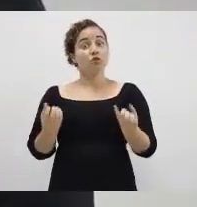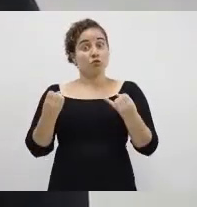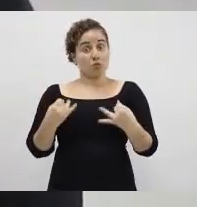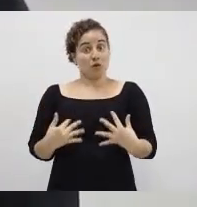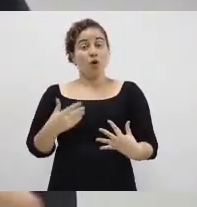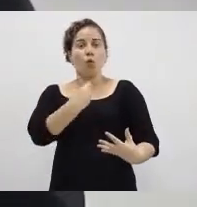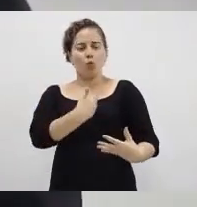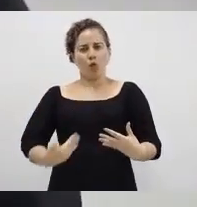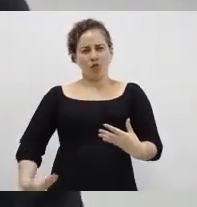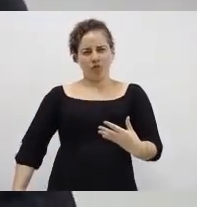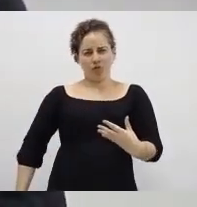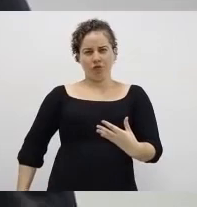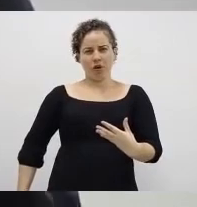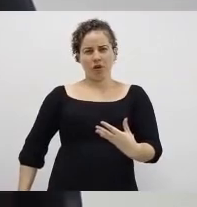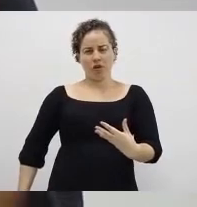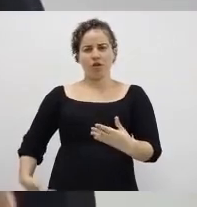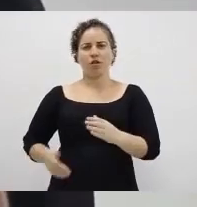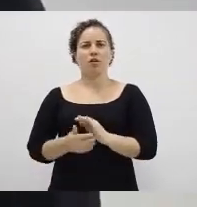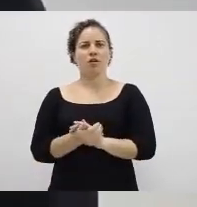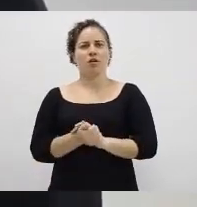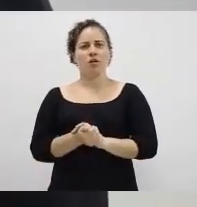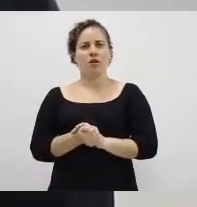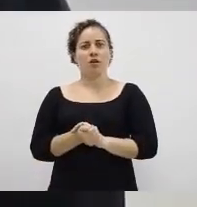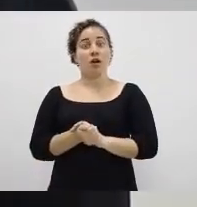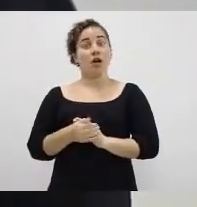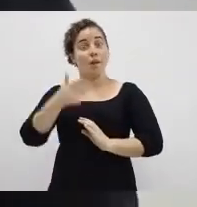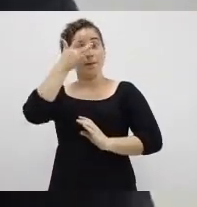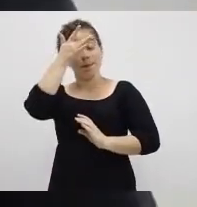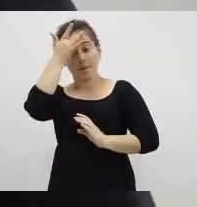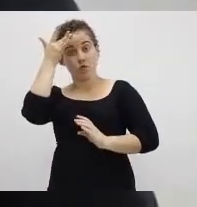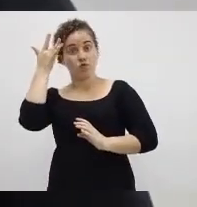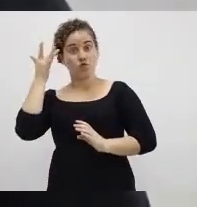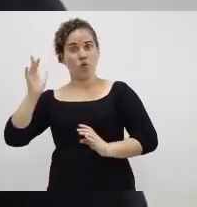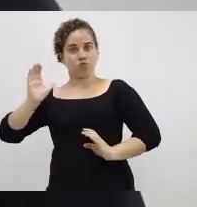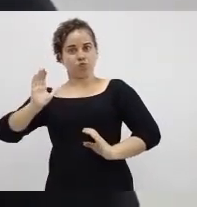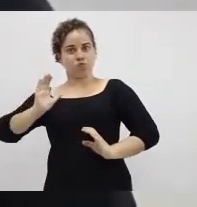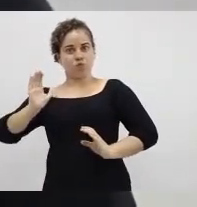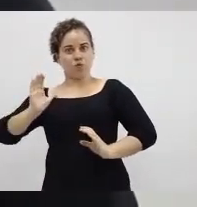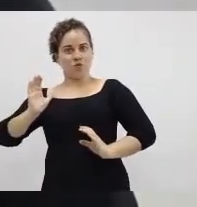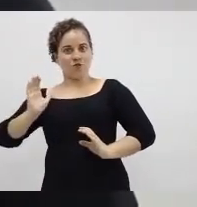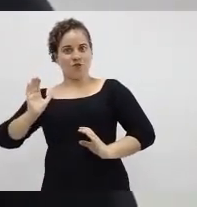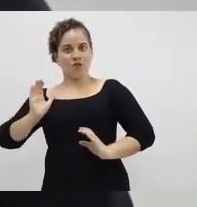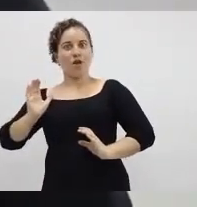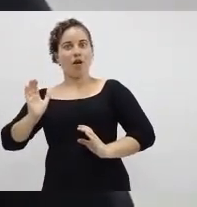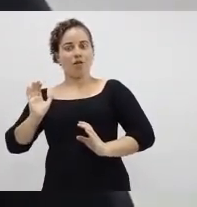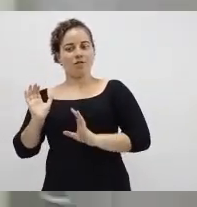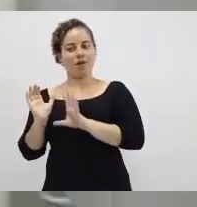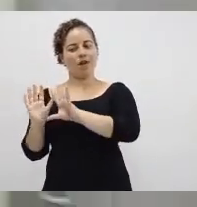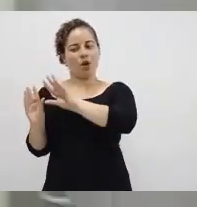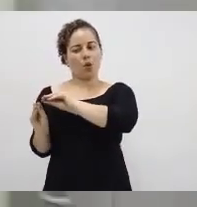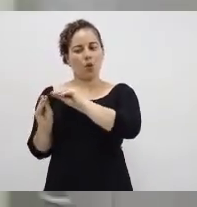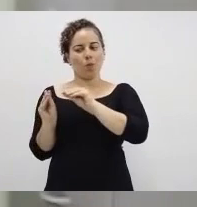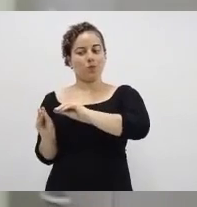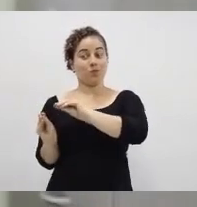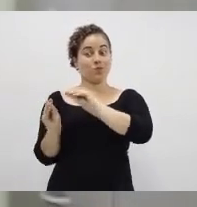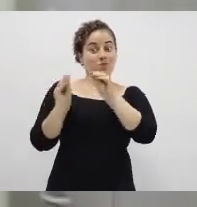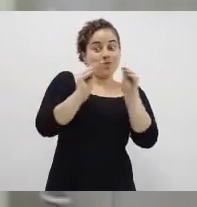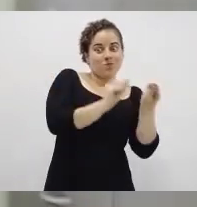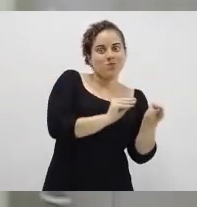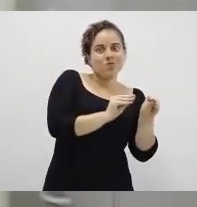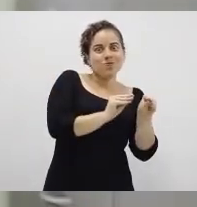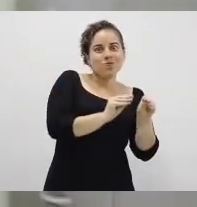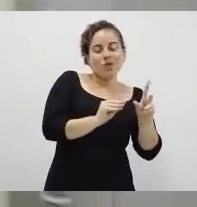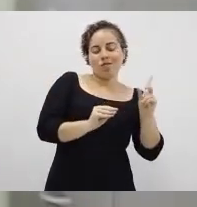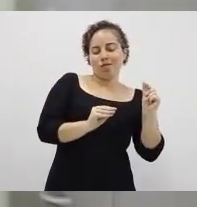tirar o recurso, tirar o dinheiro de quem tem e passar esse dinheiro para quem não tem. Essa